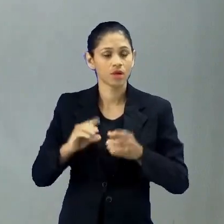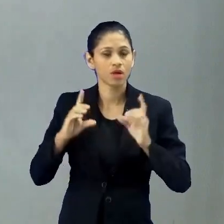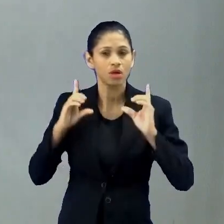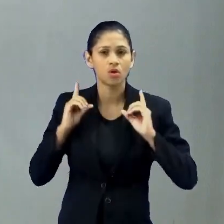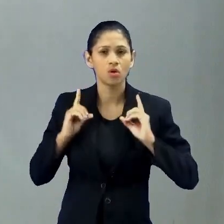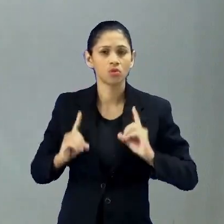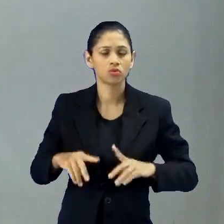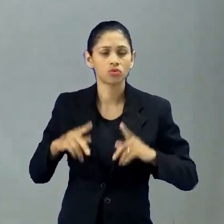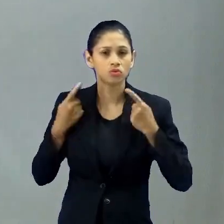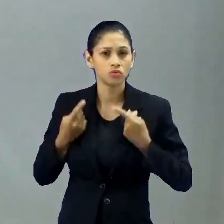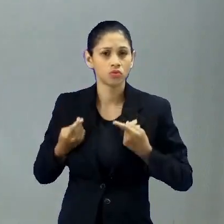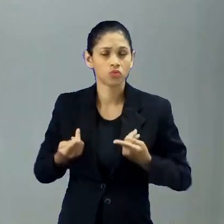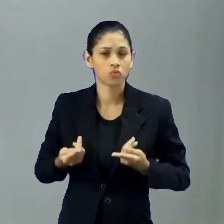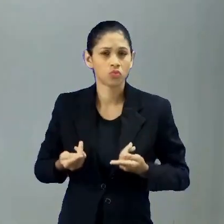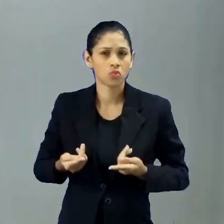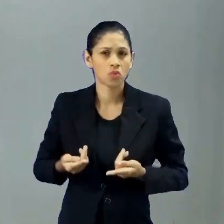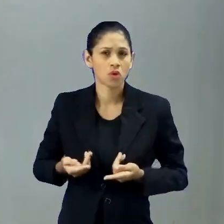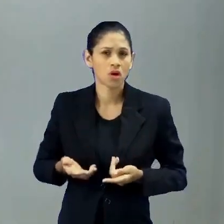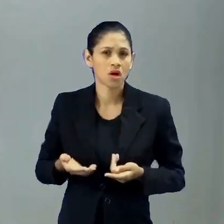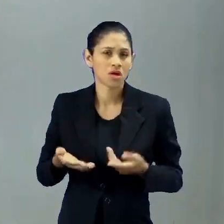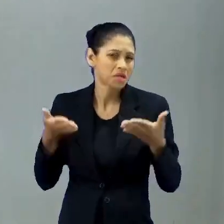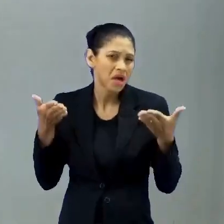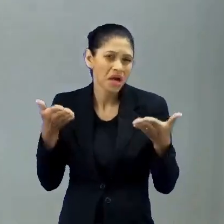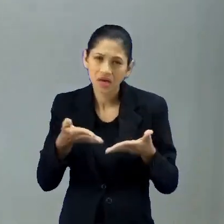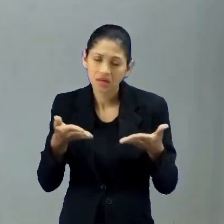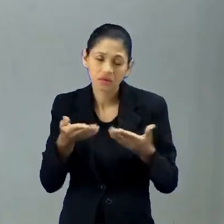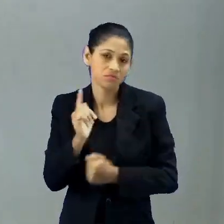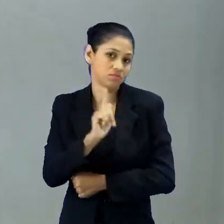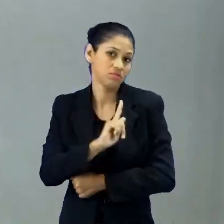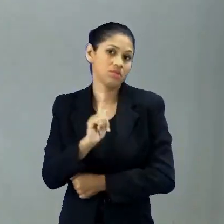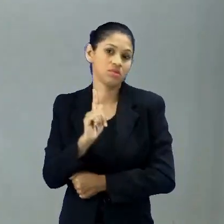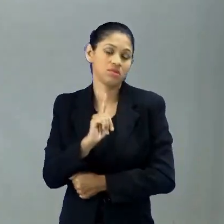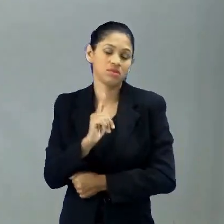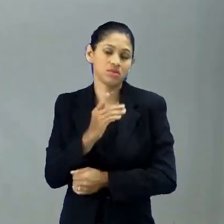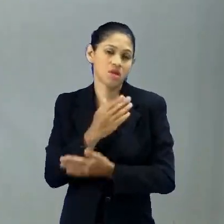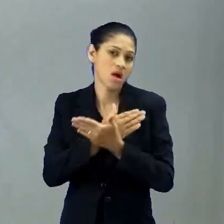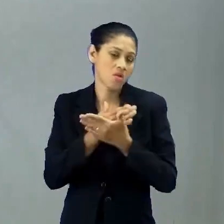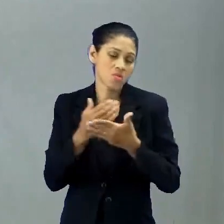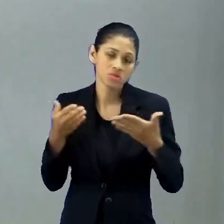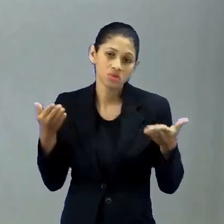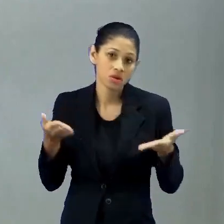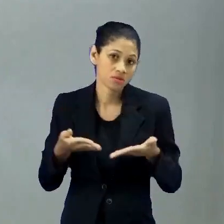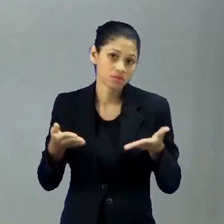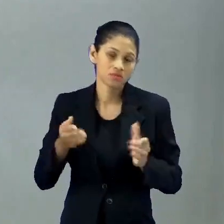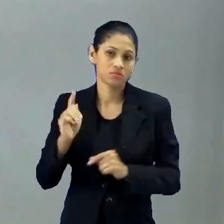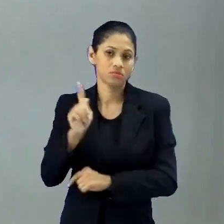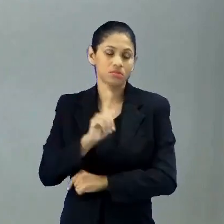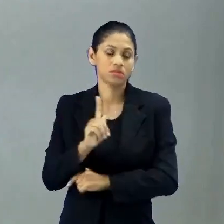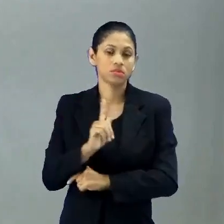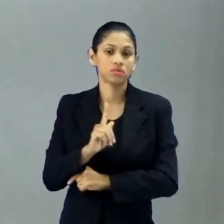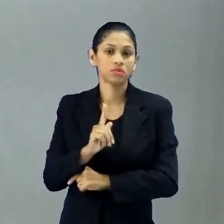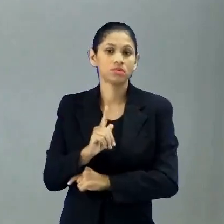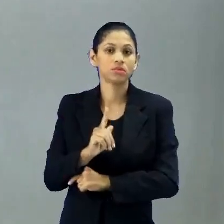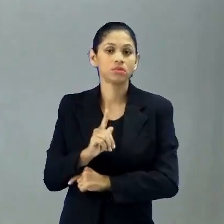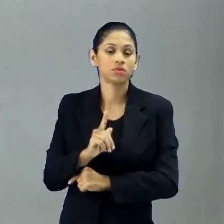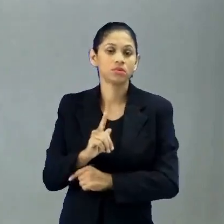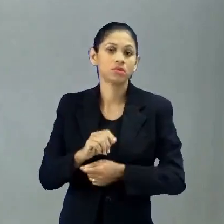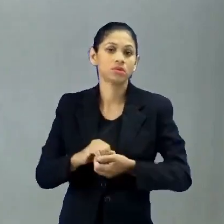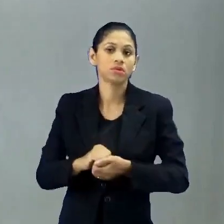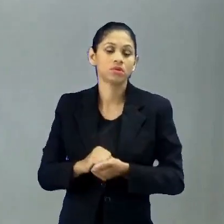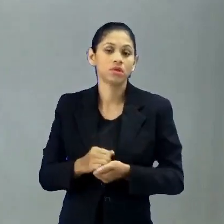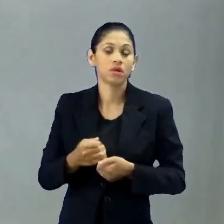recente e ela não se deu, digamos assim, a partir da Declaração Universal de Direitos Humanos.